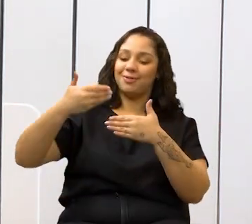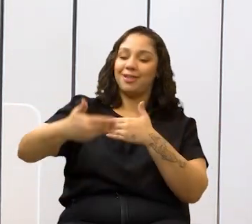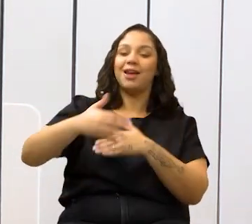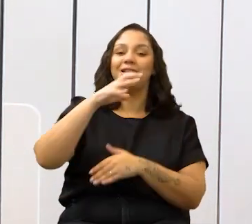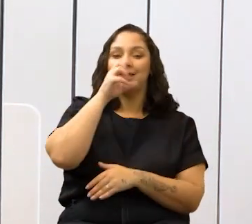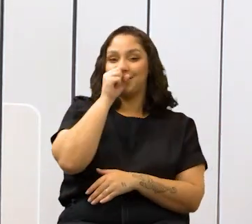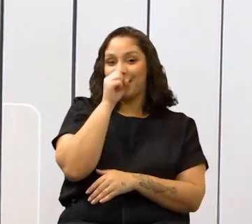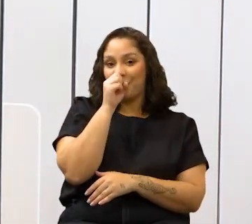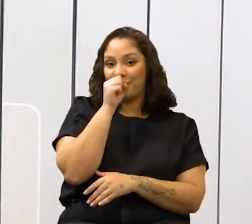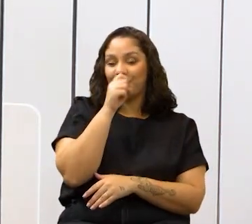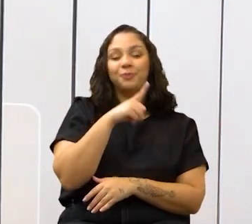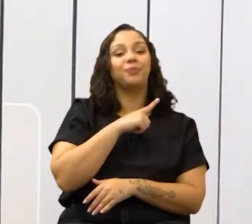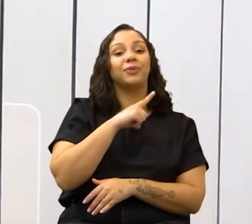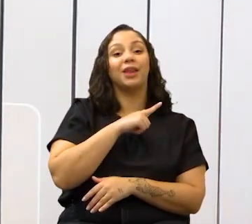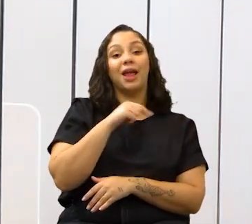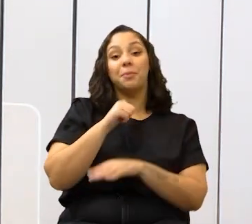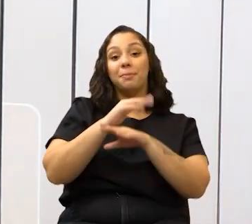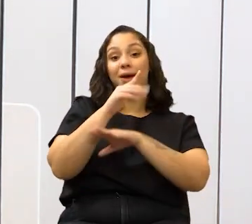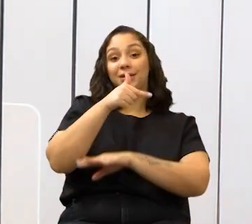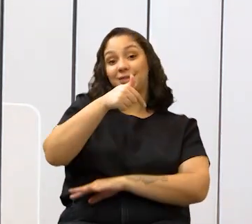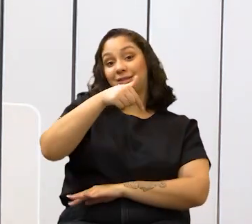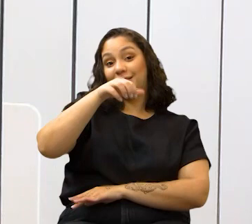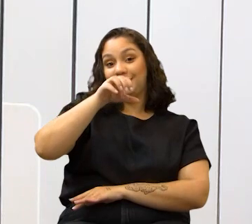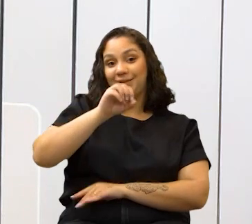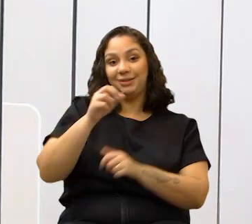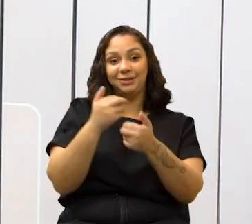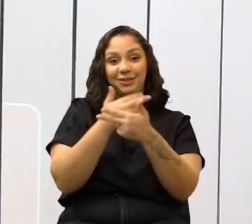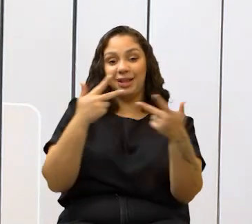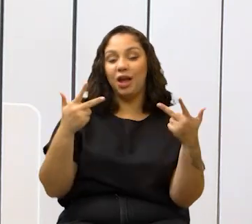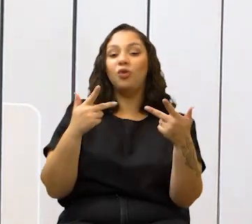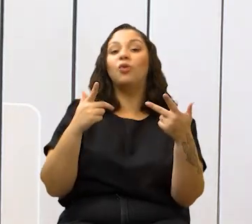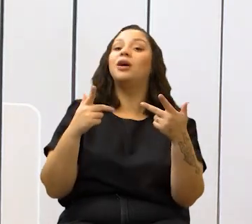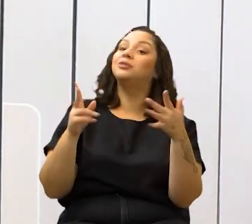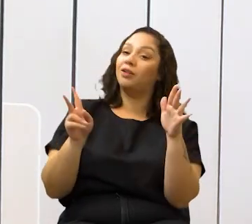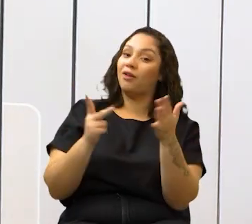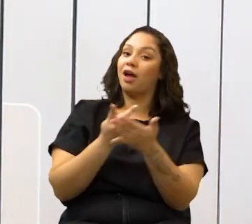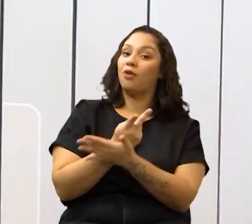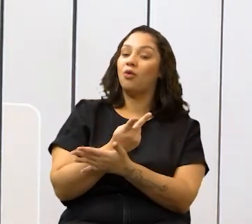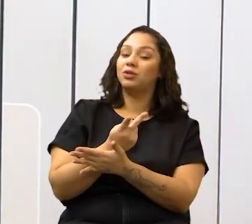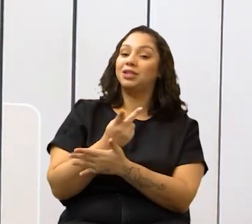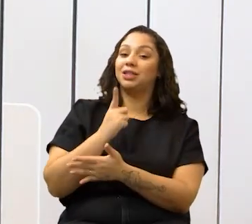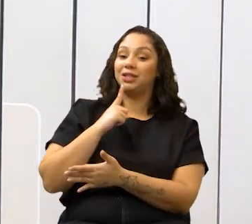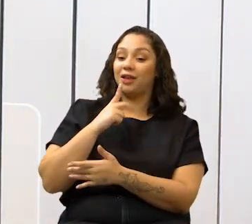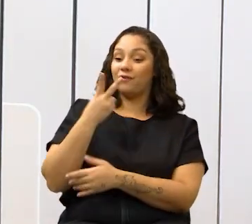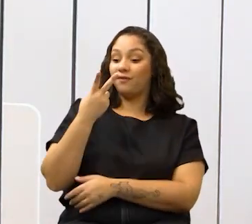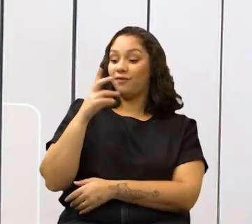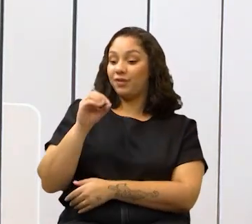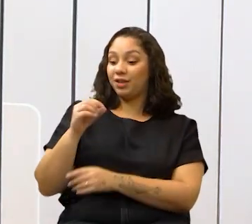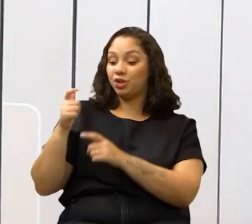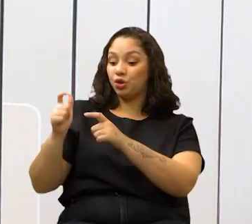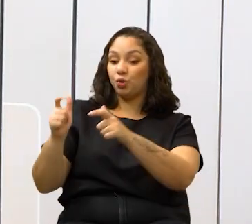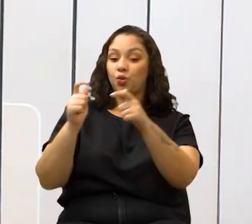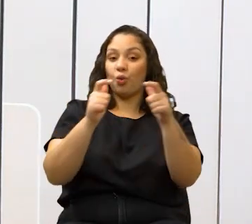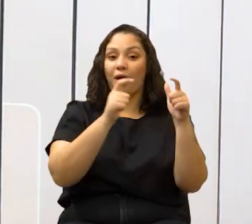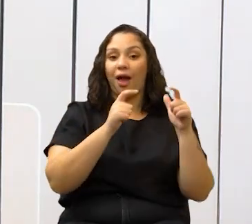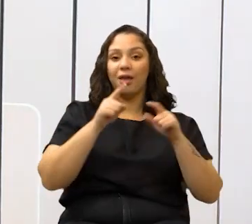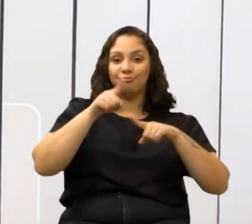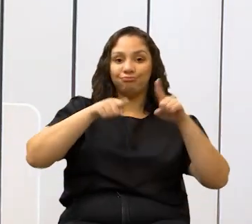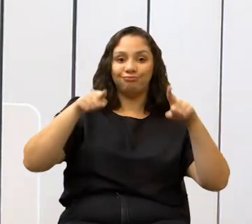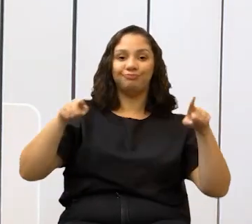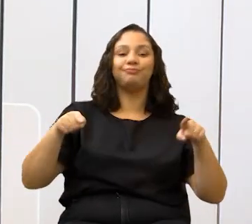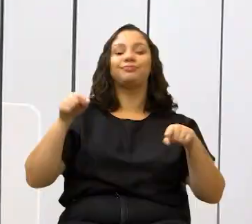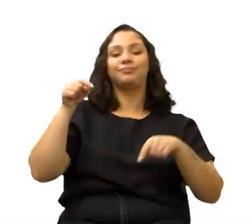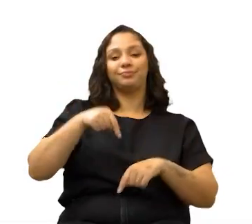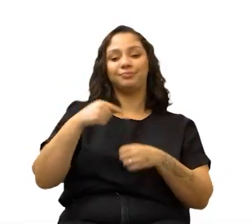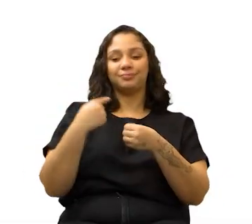até sábado, com mais de 70 atividades que vão acontecer em 20 espaços diferentes aqui pela